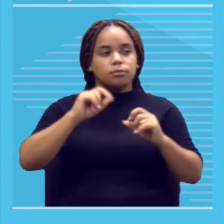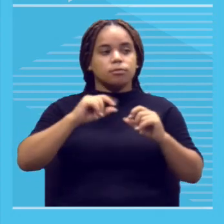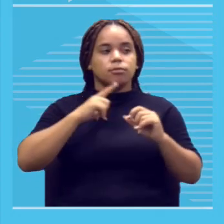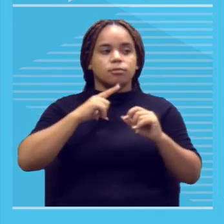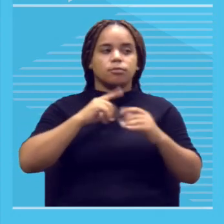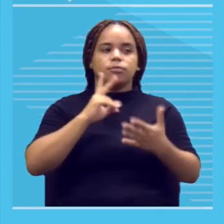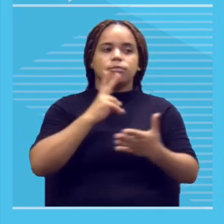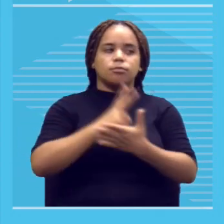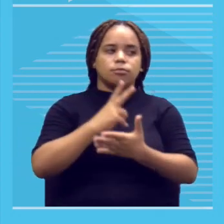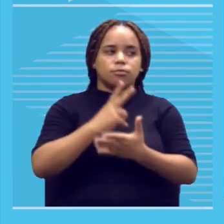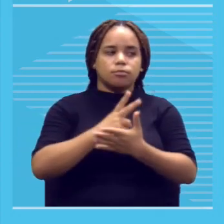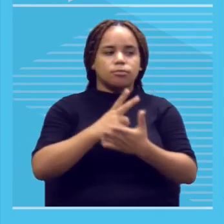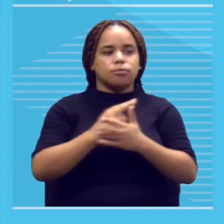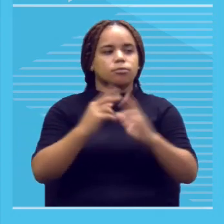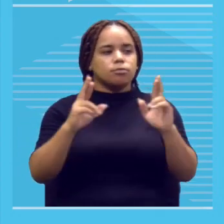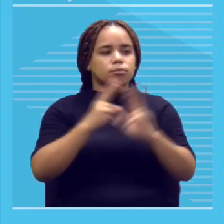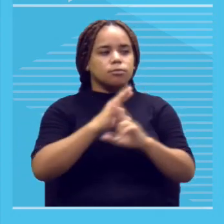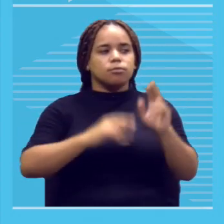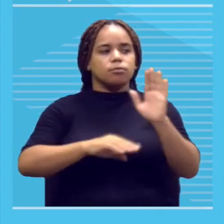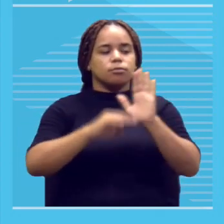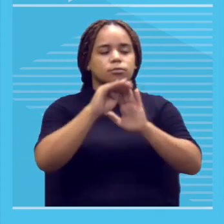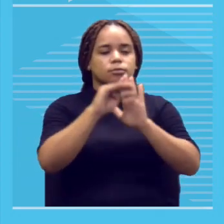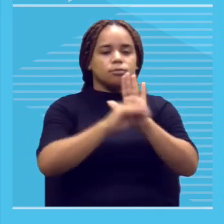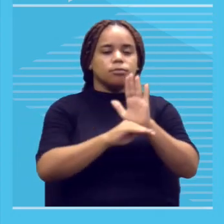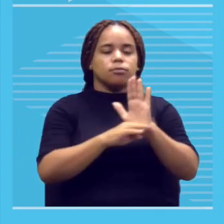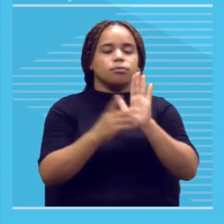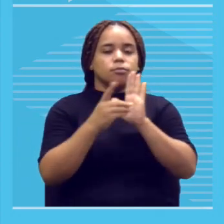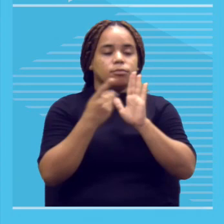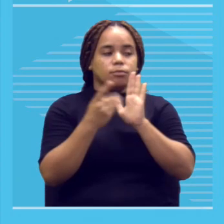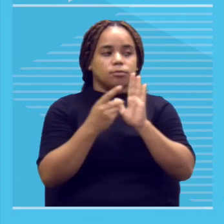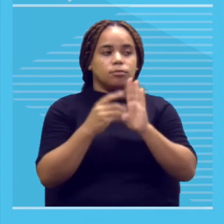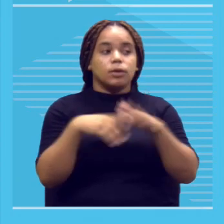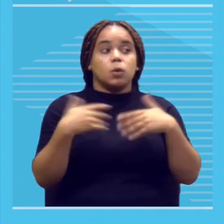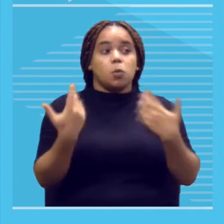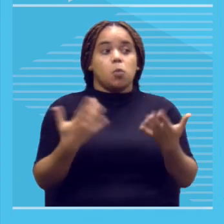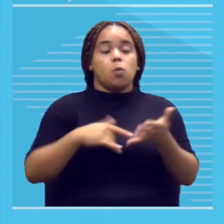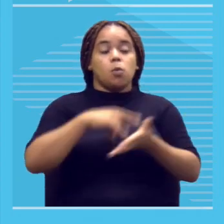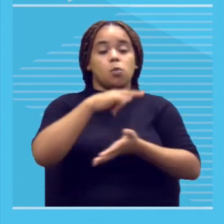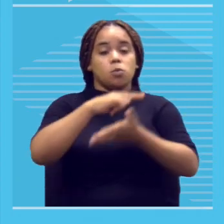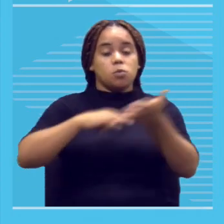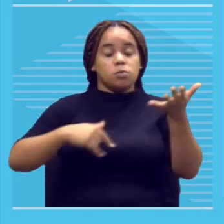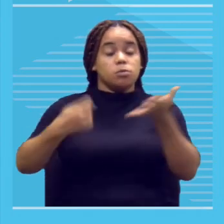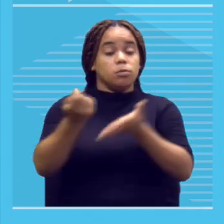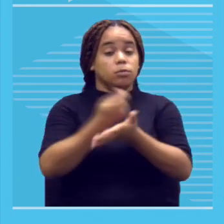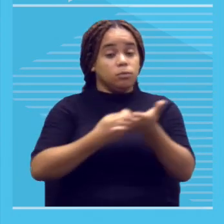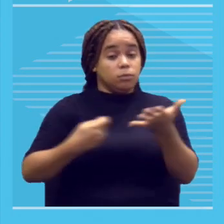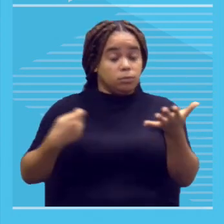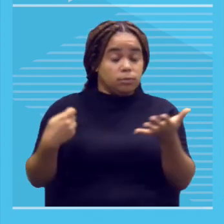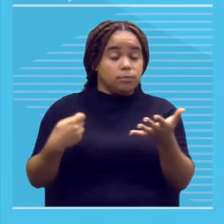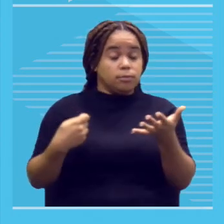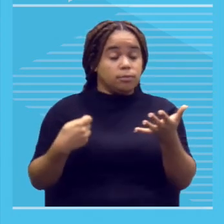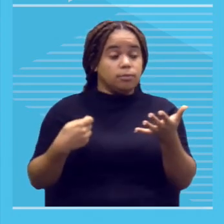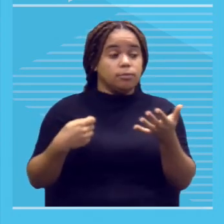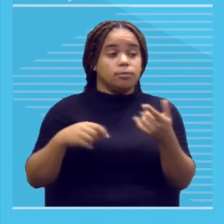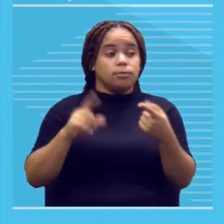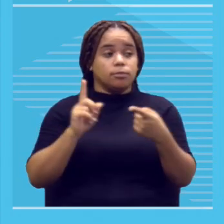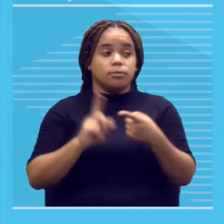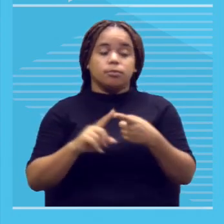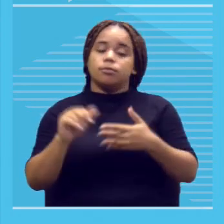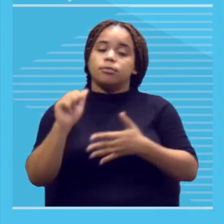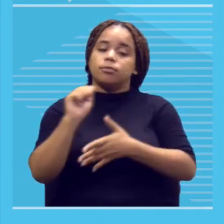constantemente ao longo do documento Qual documento foi escrito acima a declaração